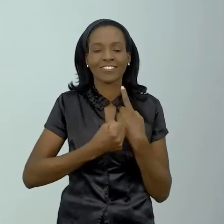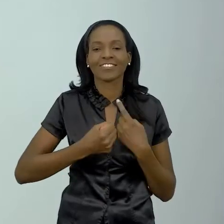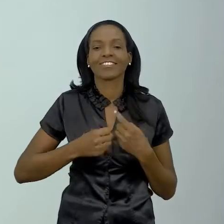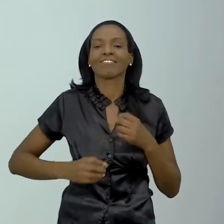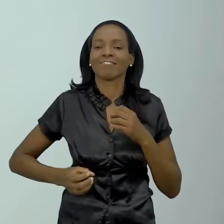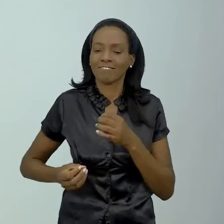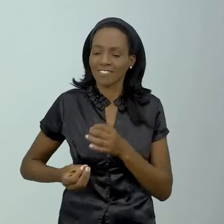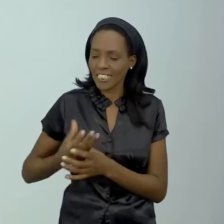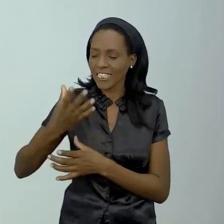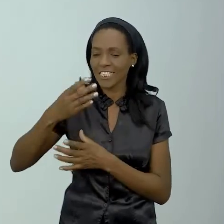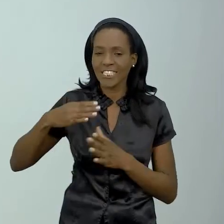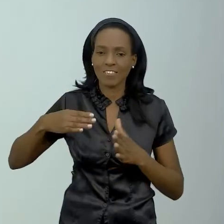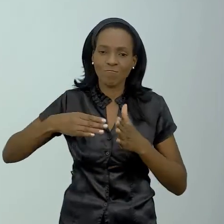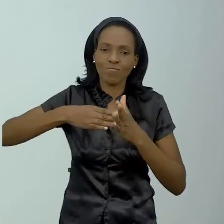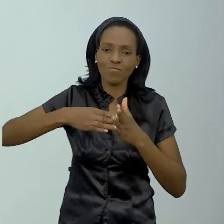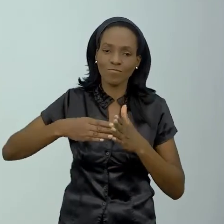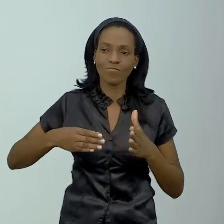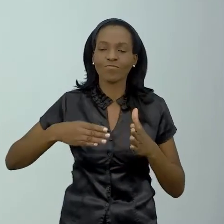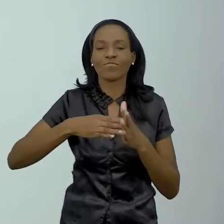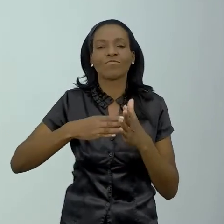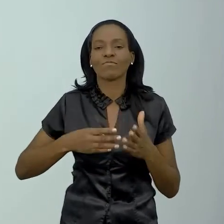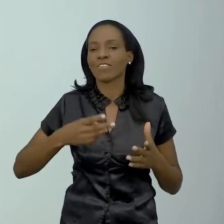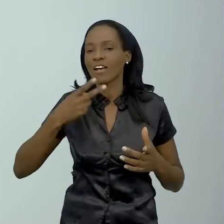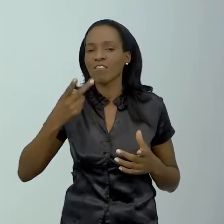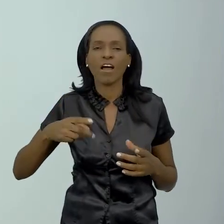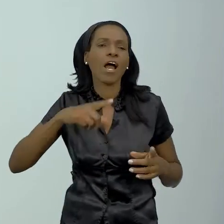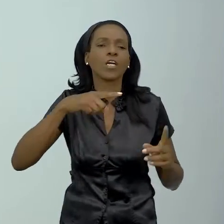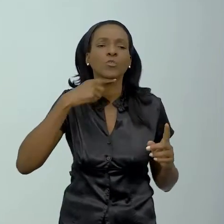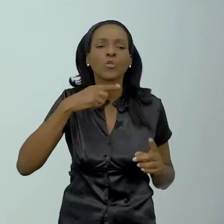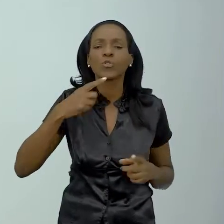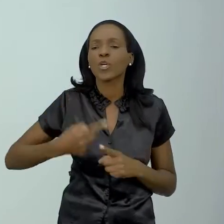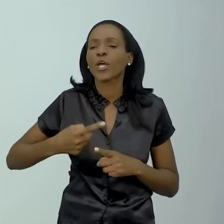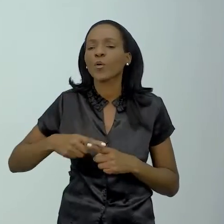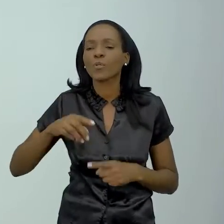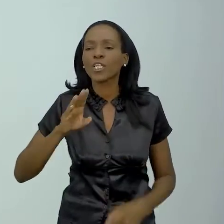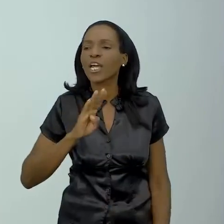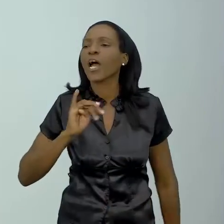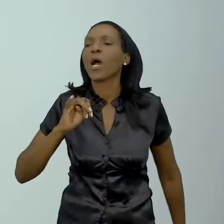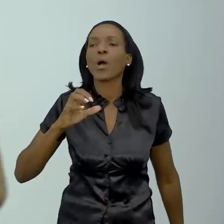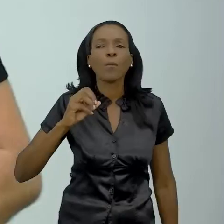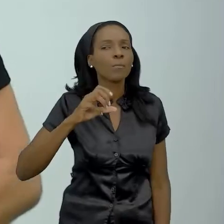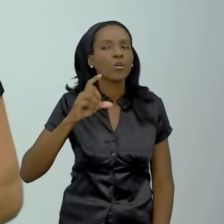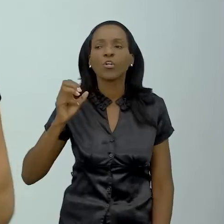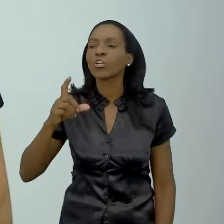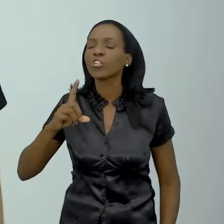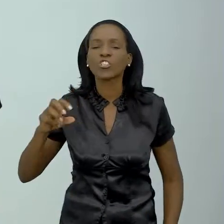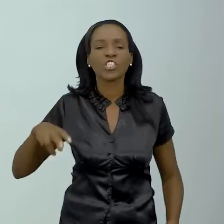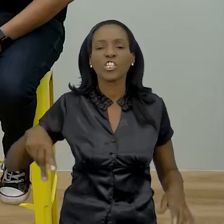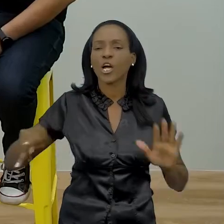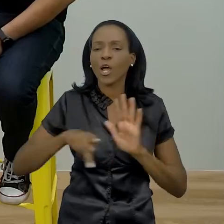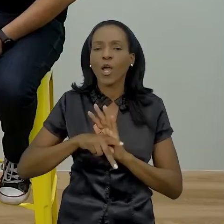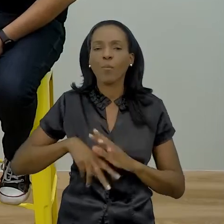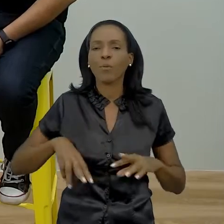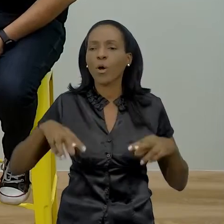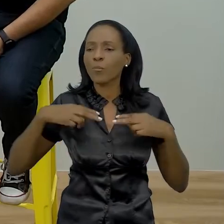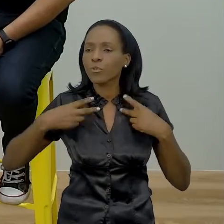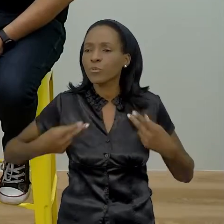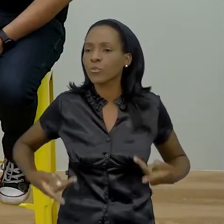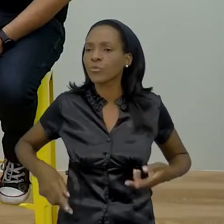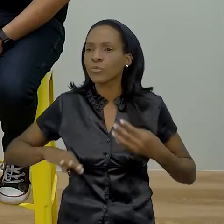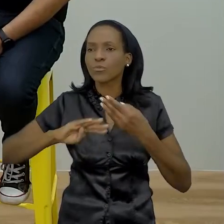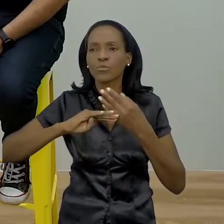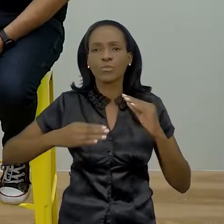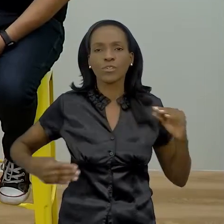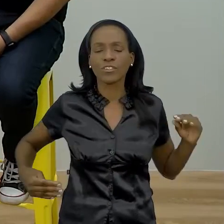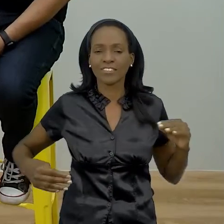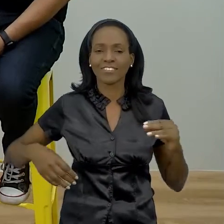aquela barreira e fala, tá vendo, olha, esse grupo não consegue porque a biologia, mas na verdade é uma barreira que a sociedade construiu. Exato, por exemplo, determinismo biológico, porque você